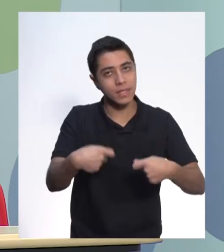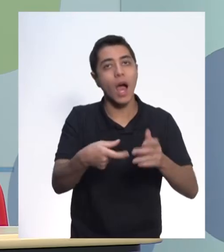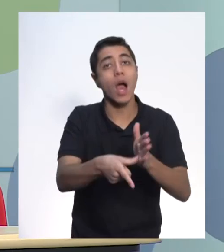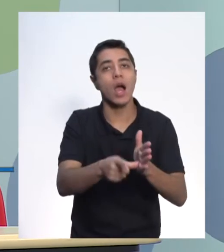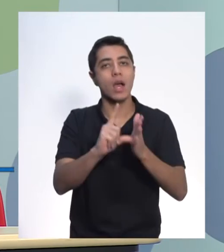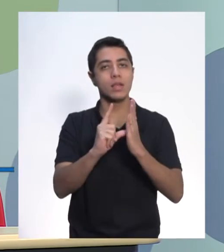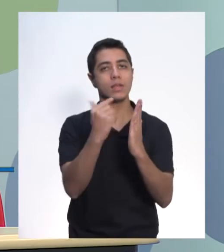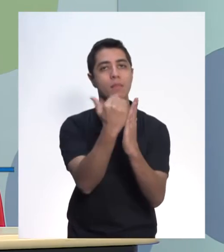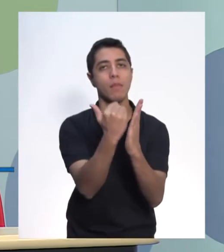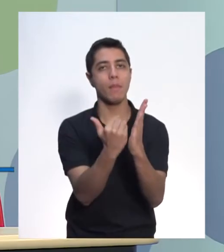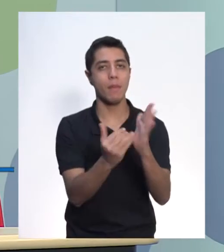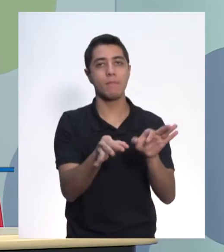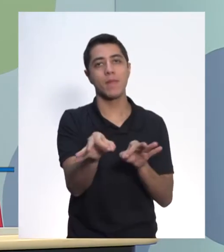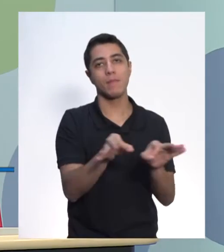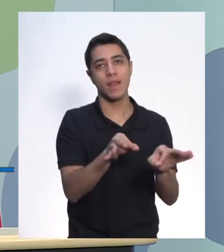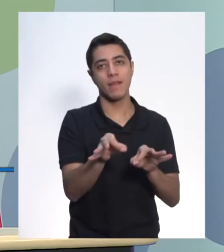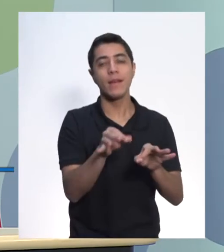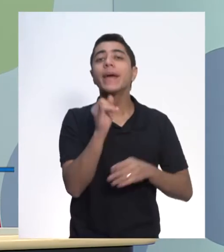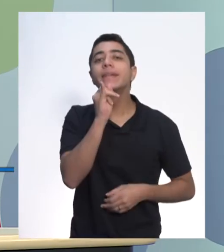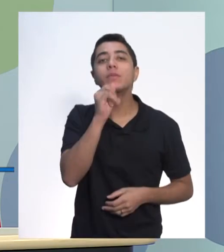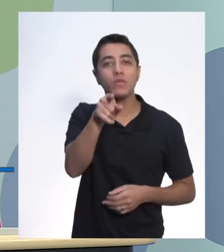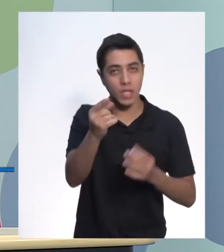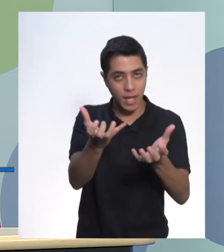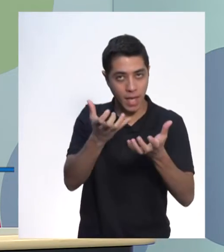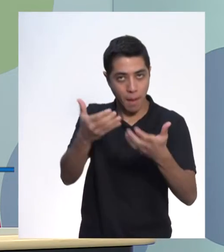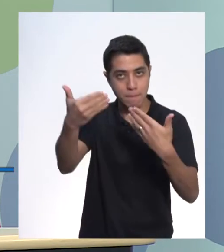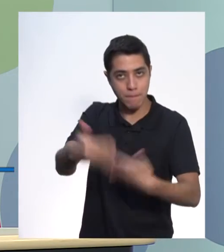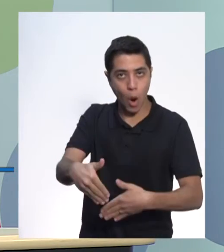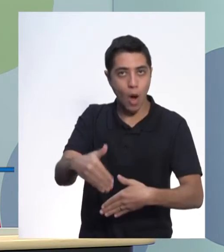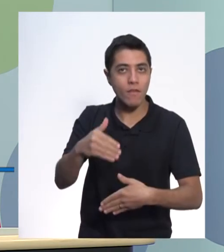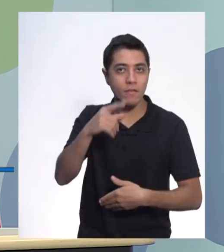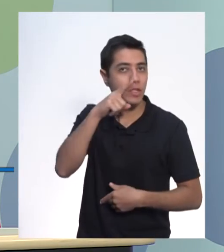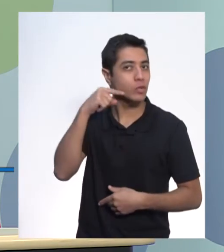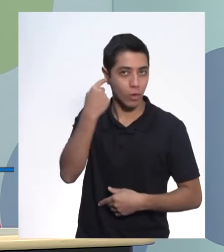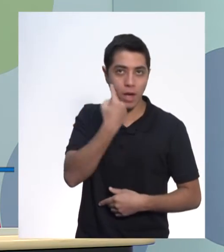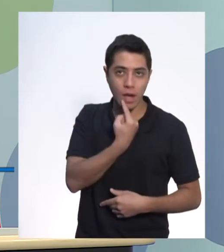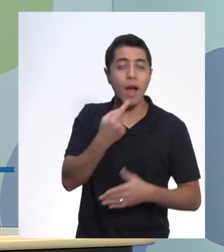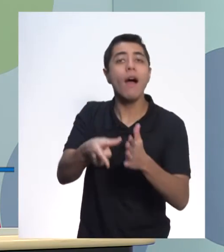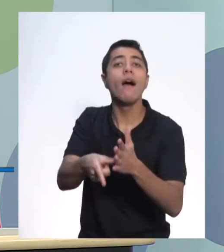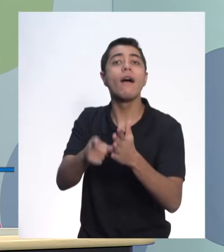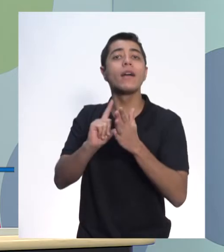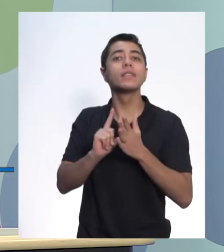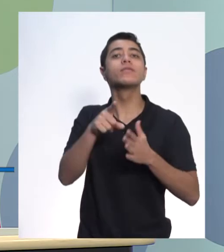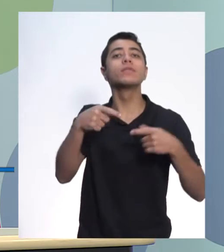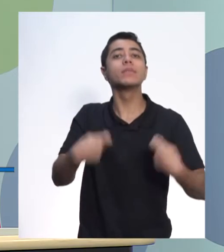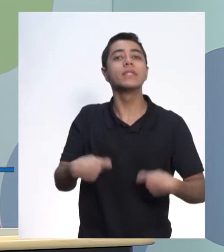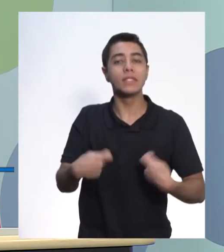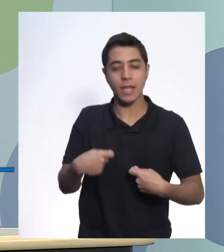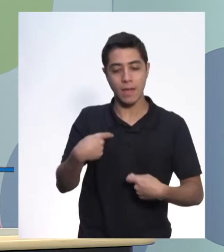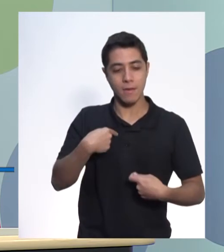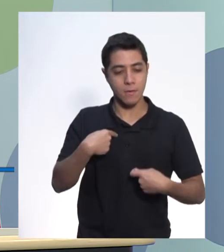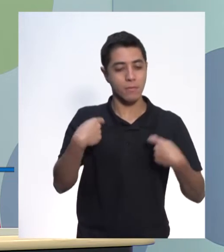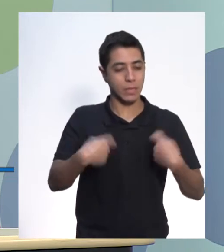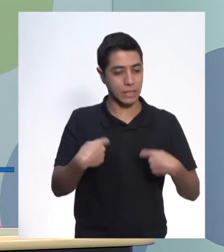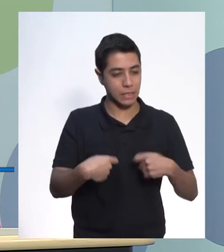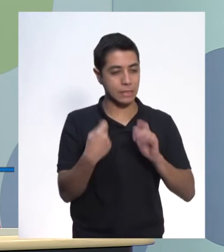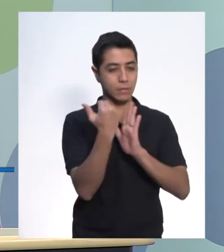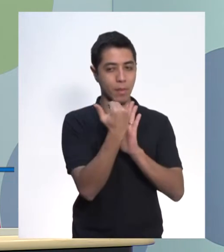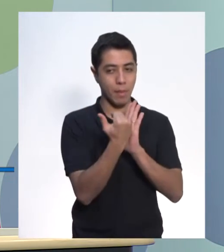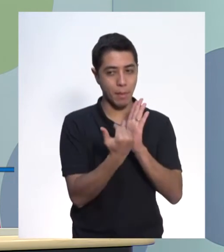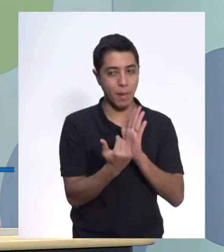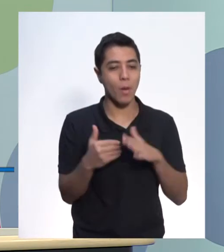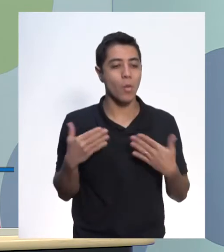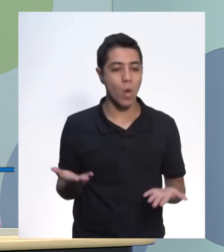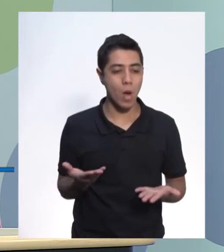fazer o vestibular, né? Ele vai seguir o improviso ou ele vai roteirizar aquilo que ele pretende para a vida dele, né? Ele vai pensar, tudo bem, eu quero estudar